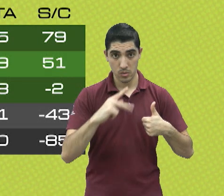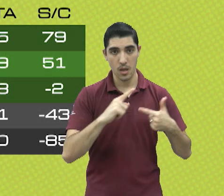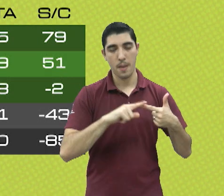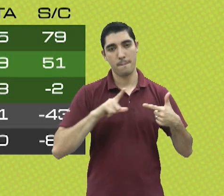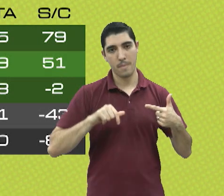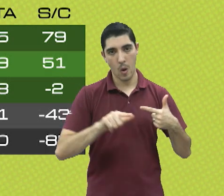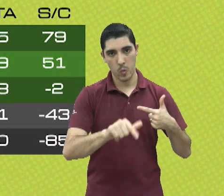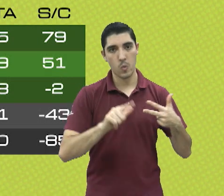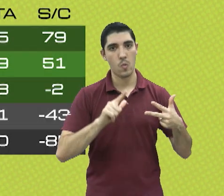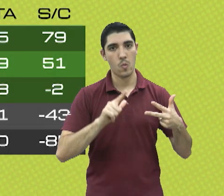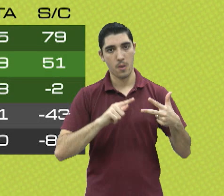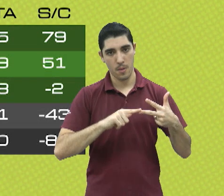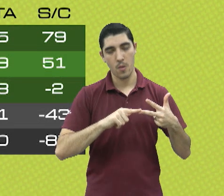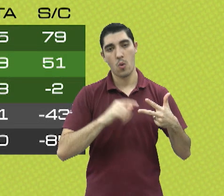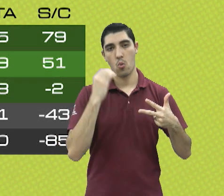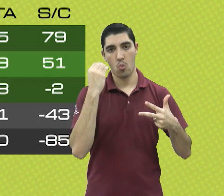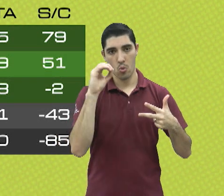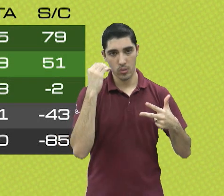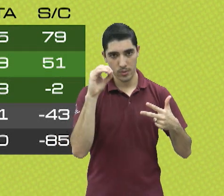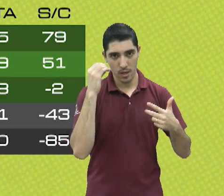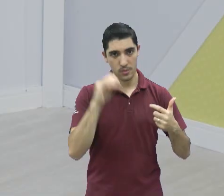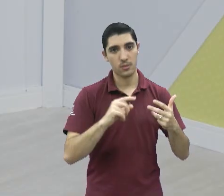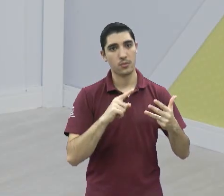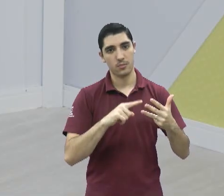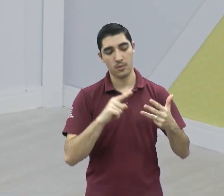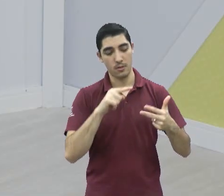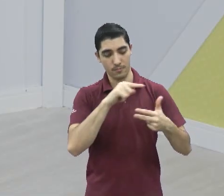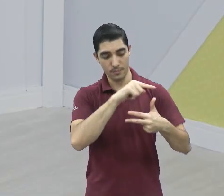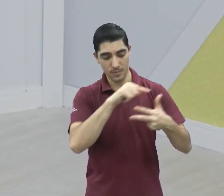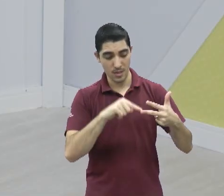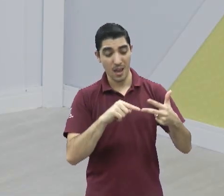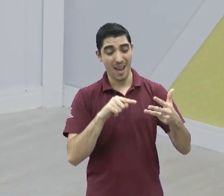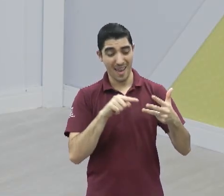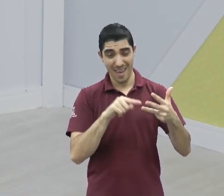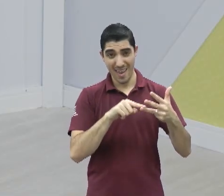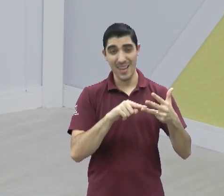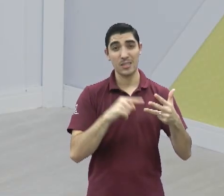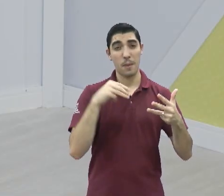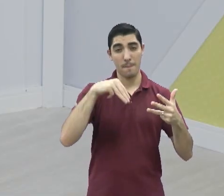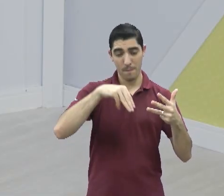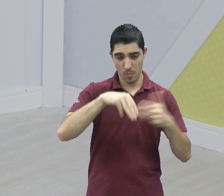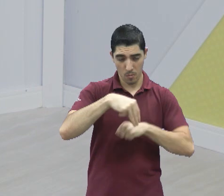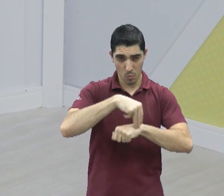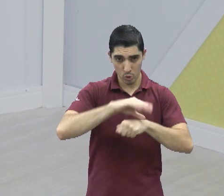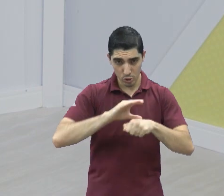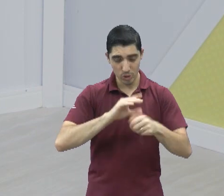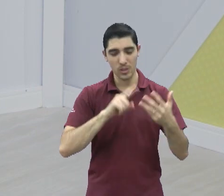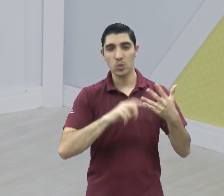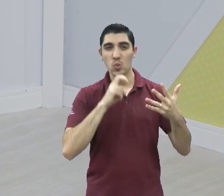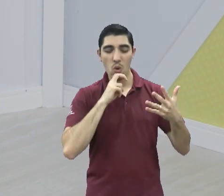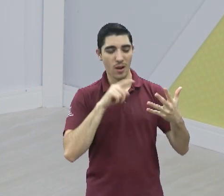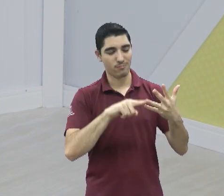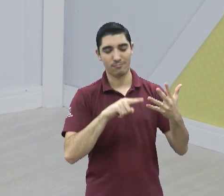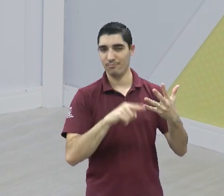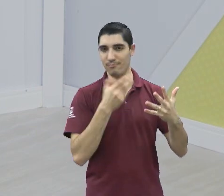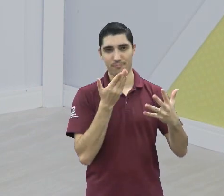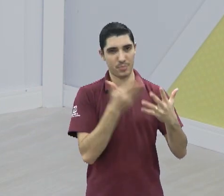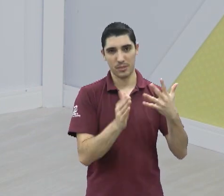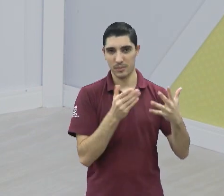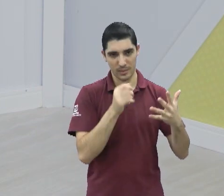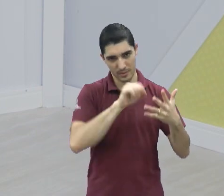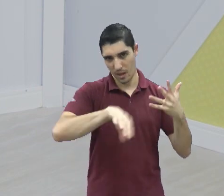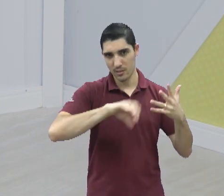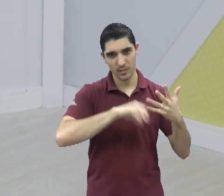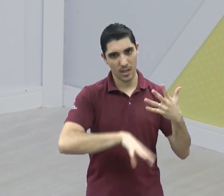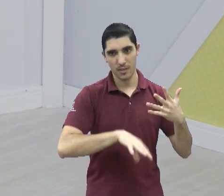em segundo, terceiro o Basquete Osasco, eliminados Mogi e Liga Sorocabana. Bota pra gente aqui, aliás, bota não, segura aí, Matheus,